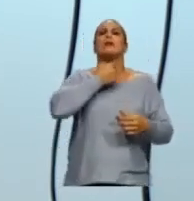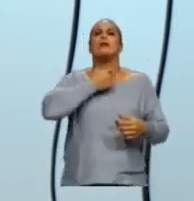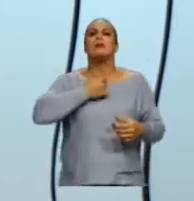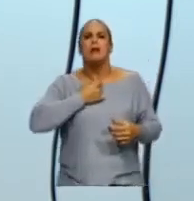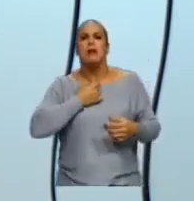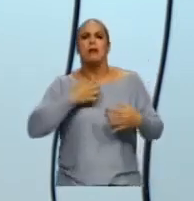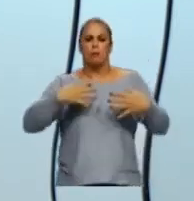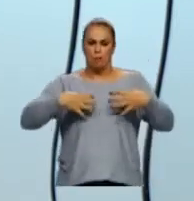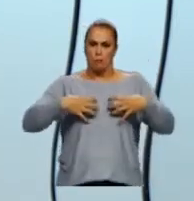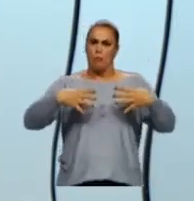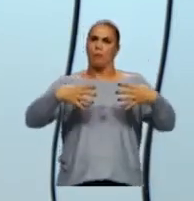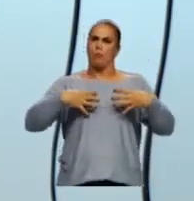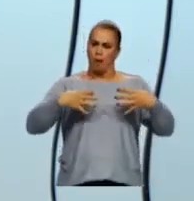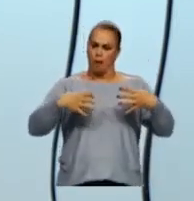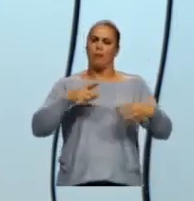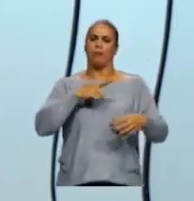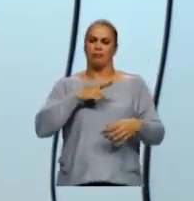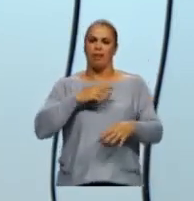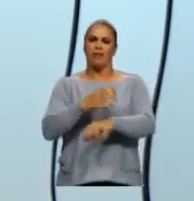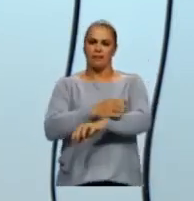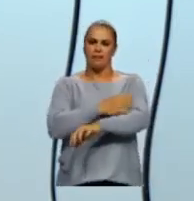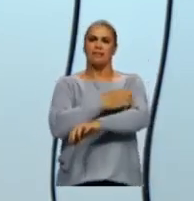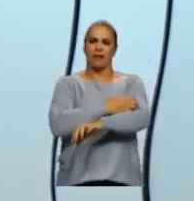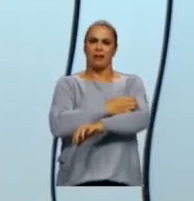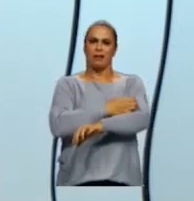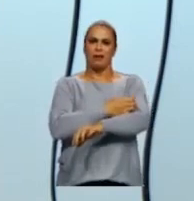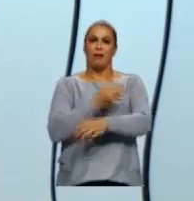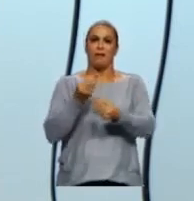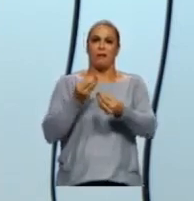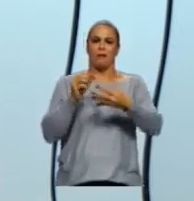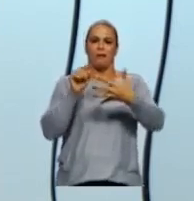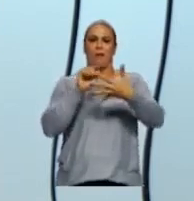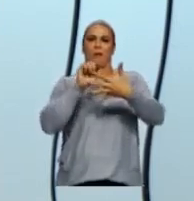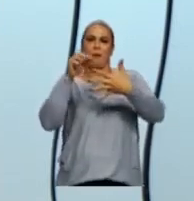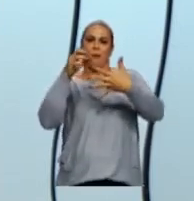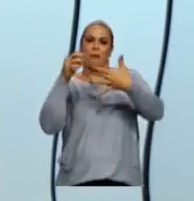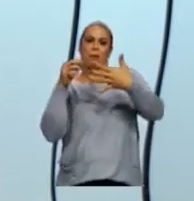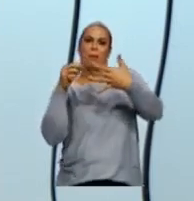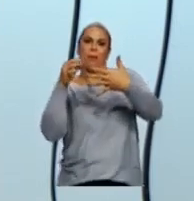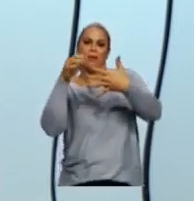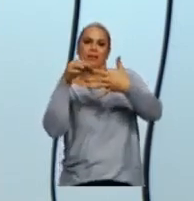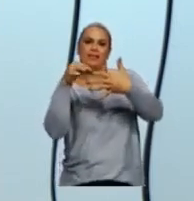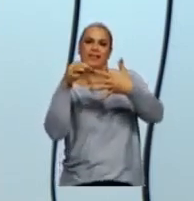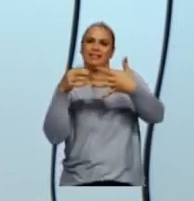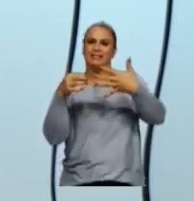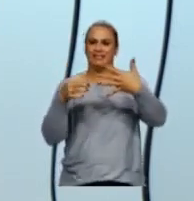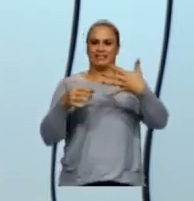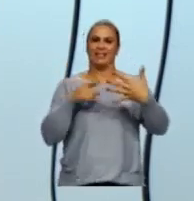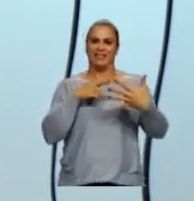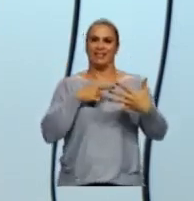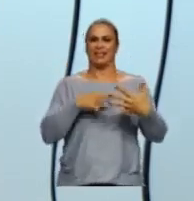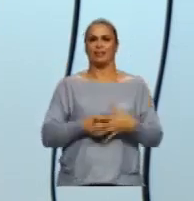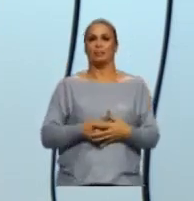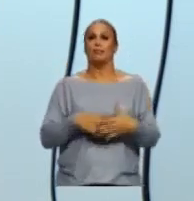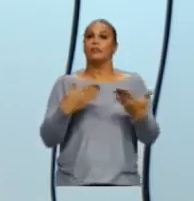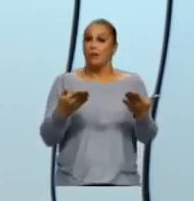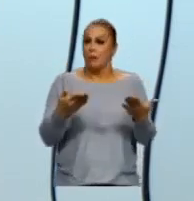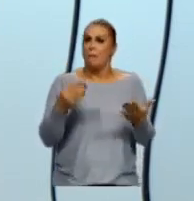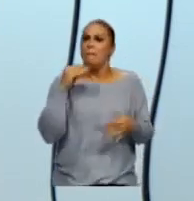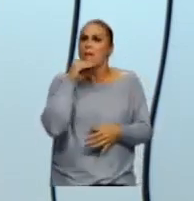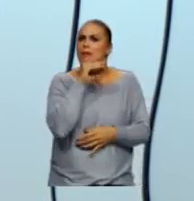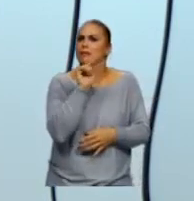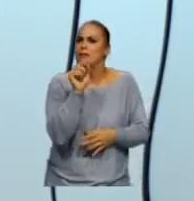vão ser outro momento aí para filtrar, para reter as impurezas. Então, você está percebendo que